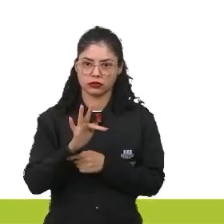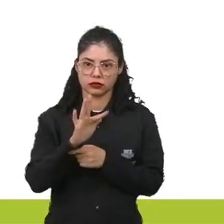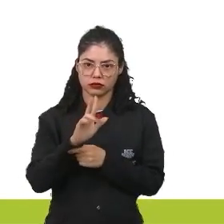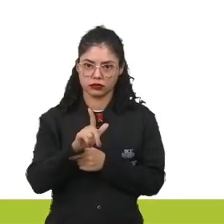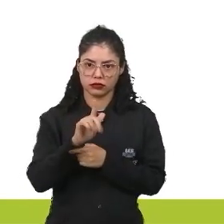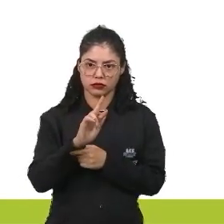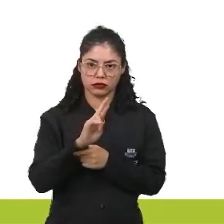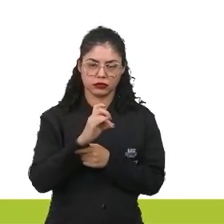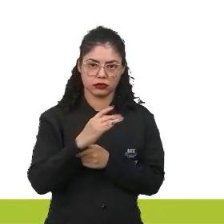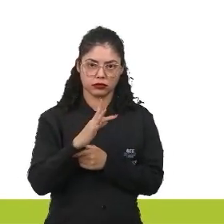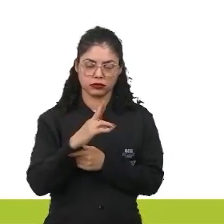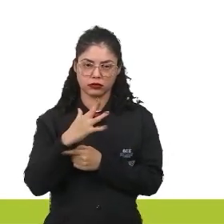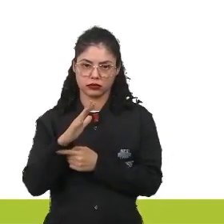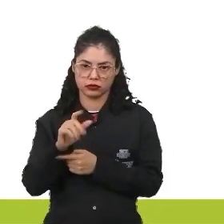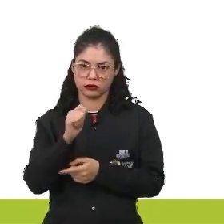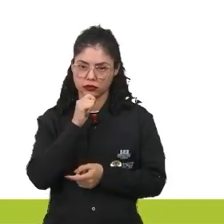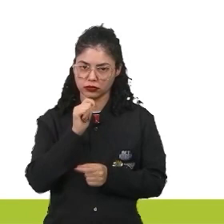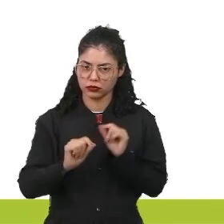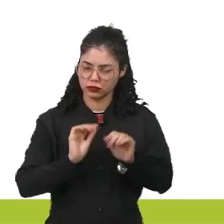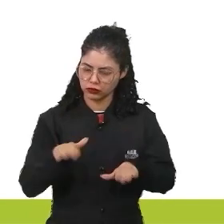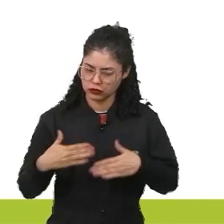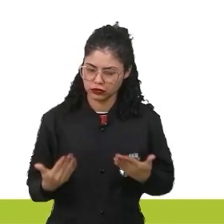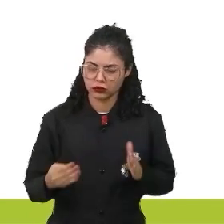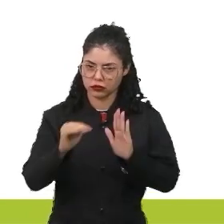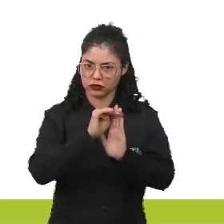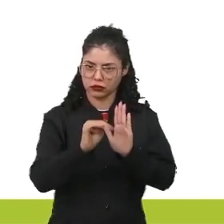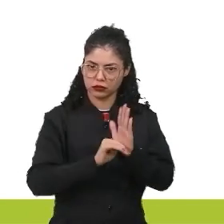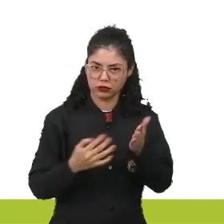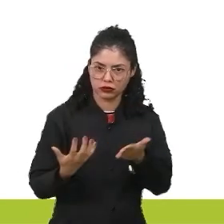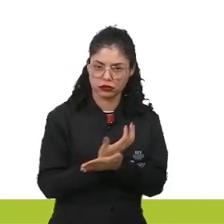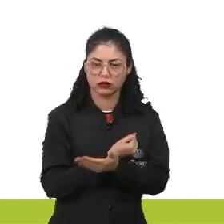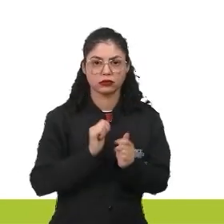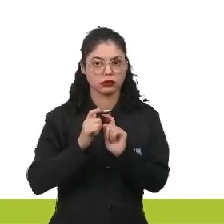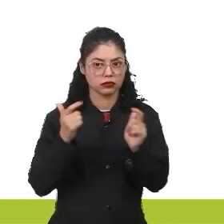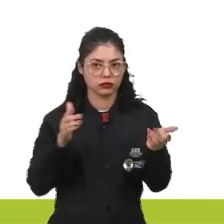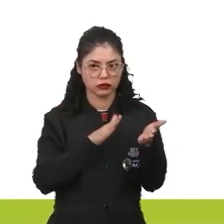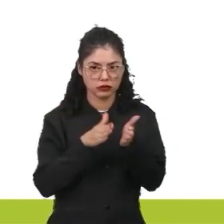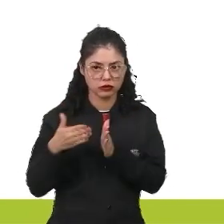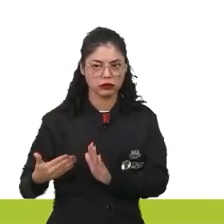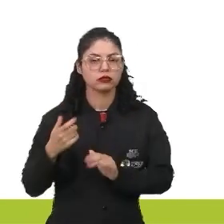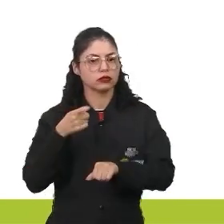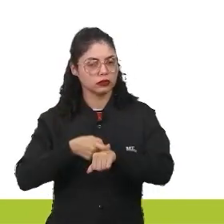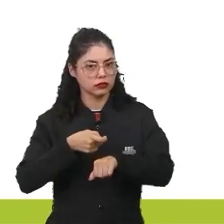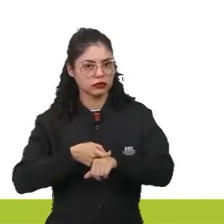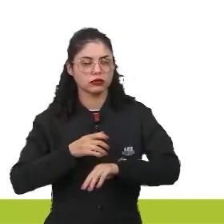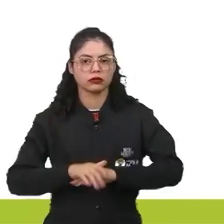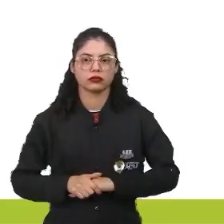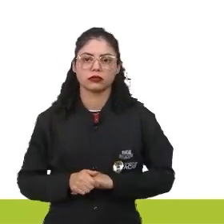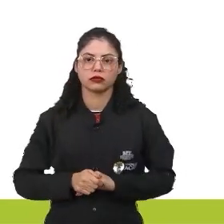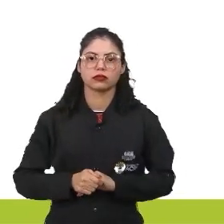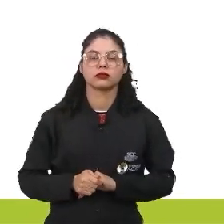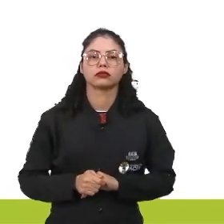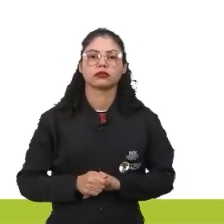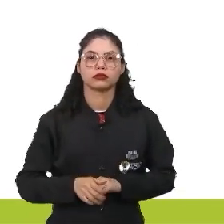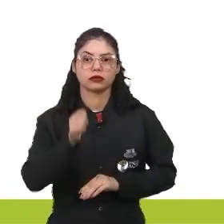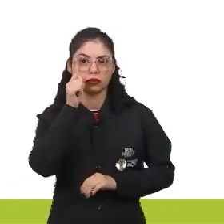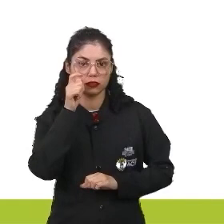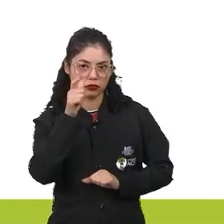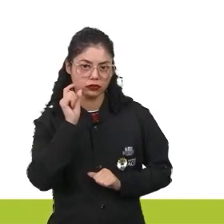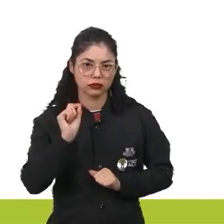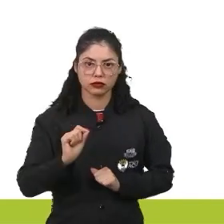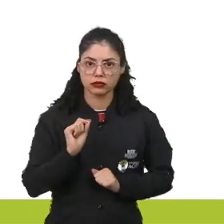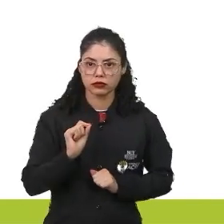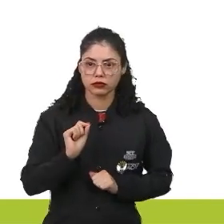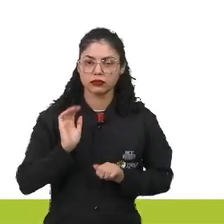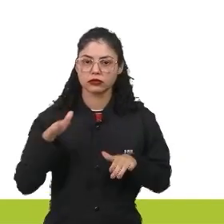desinfecção e fluoretação. Qual é a etapa de retirada de grande parte desses sólidos? vamos prestar atenção aí que ele